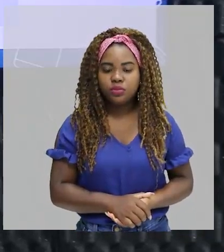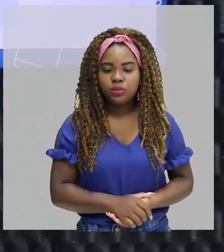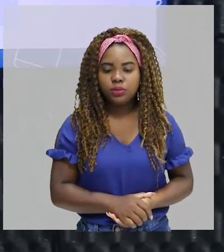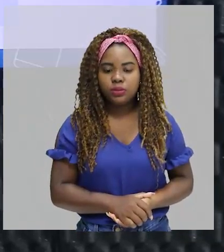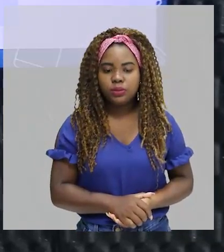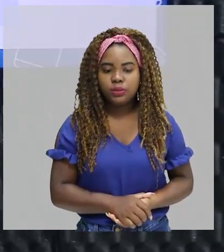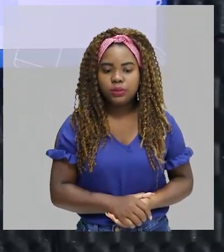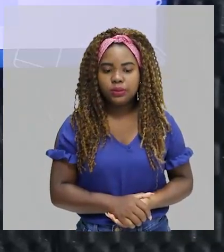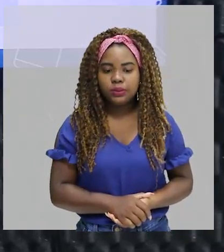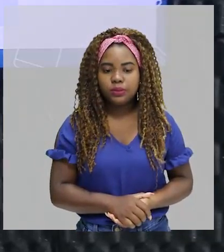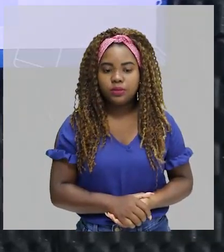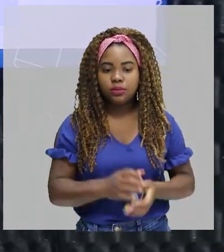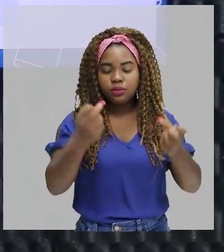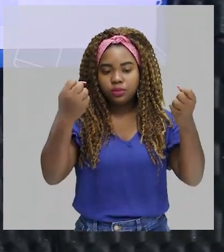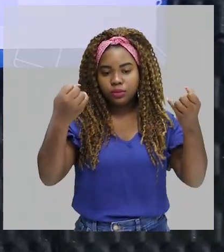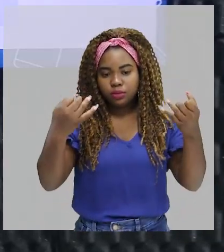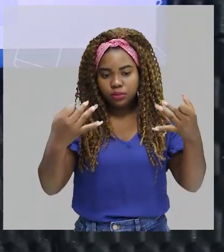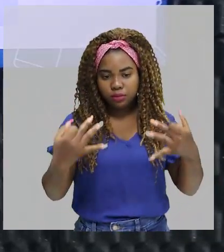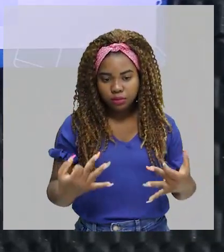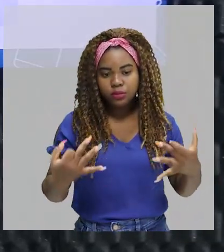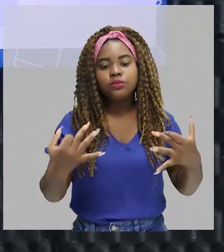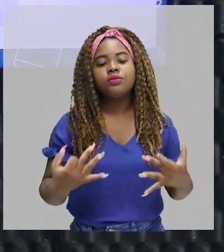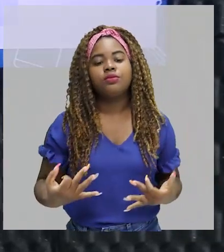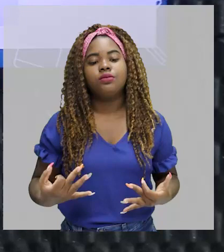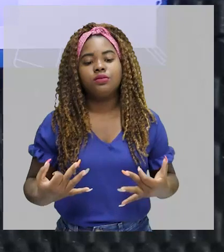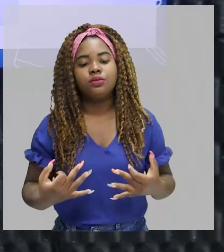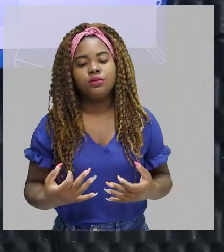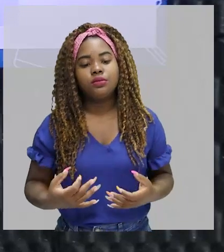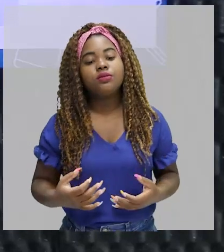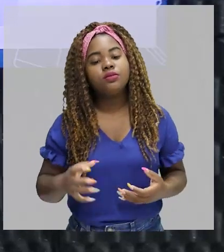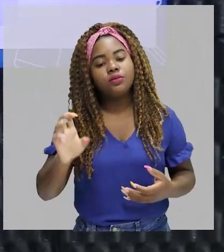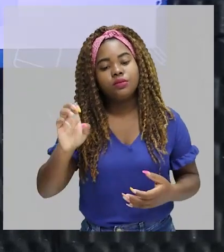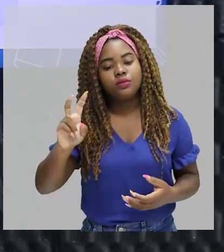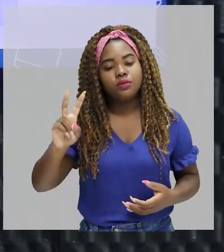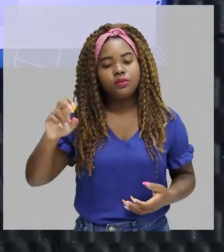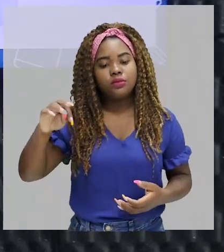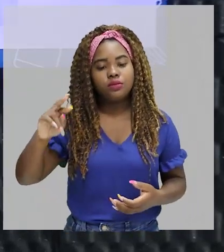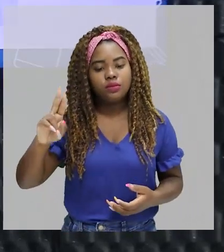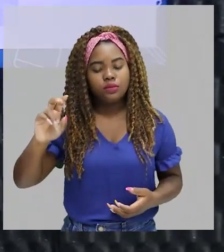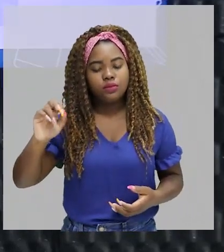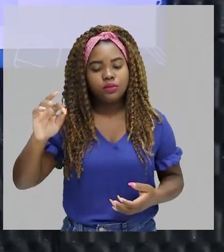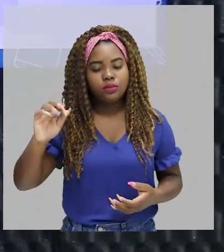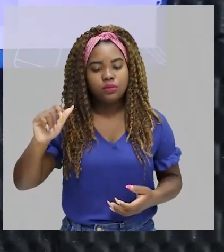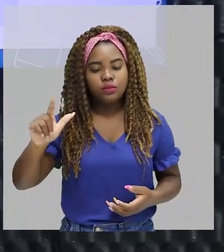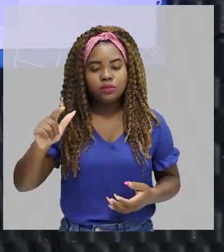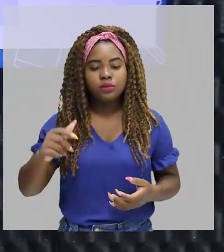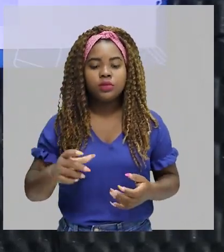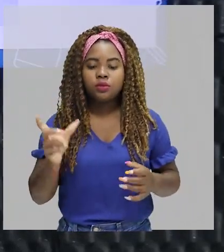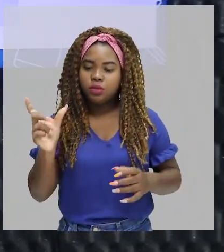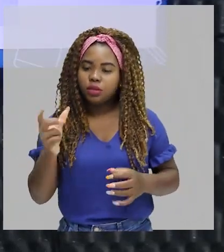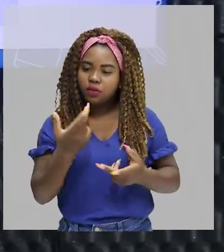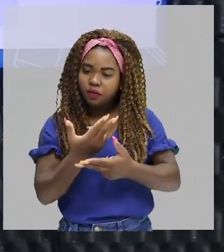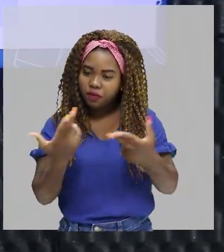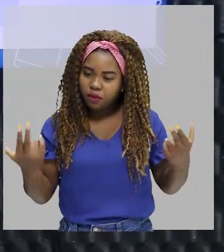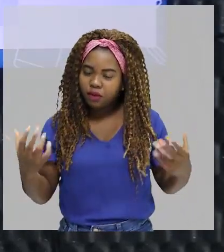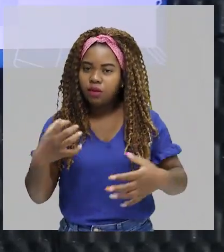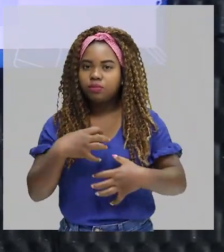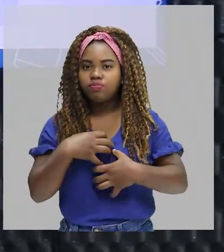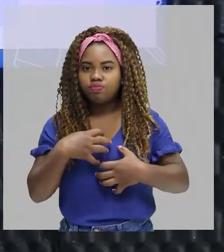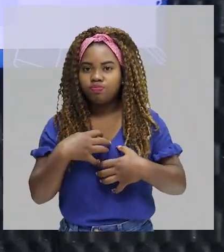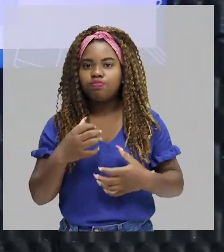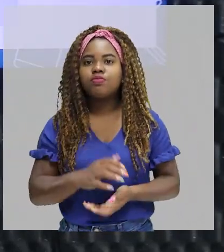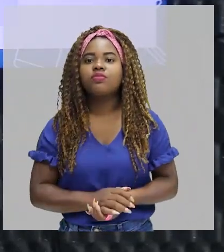contexto. Então, falando dos falsos cognatos eventuais, são essas palavras que têm vários sentidos. Nós chamamos isso de